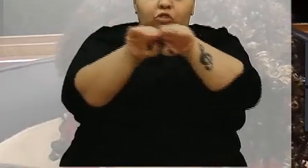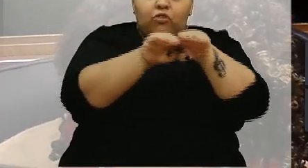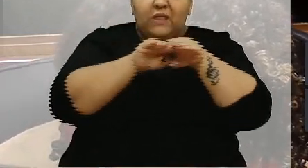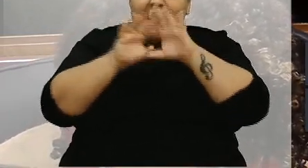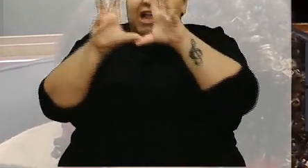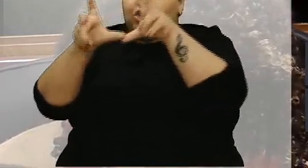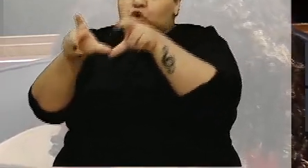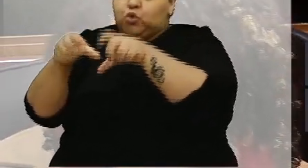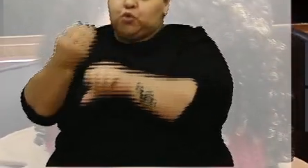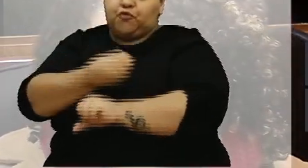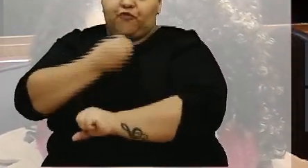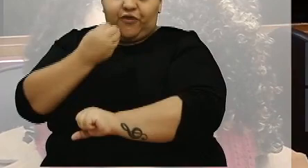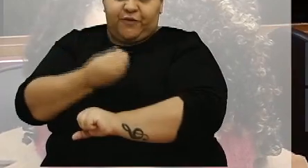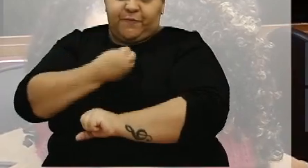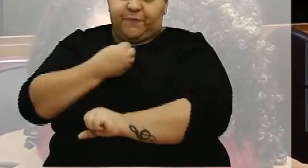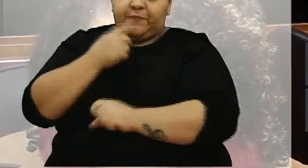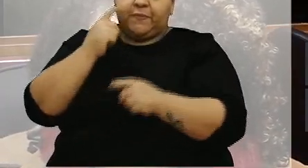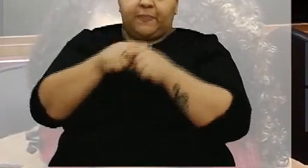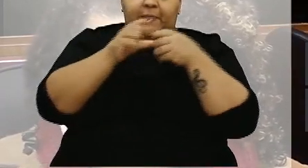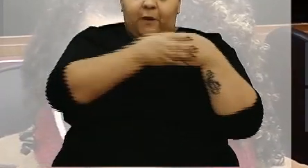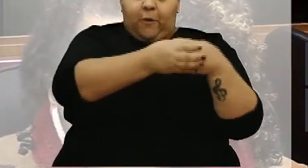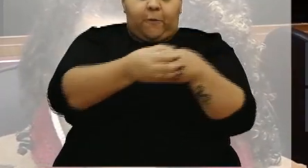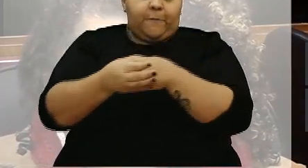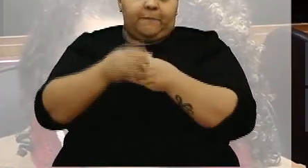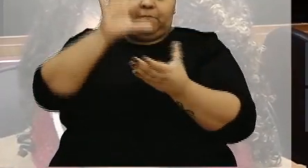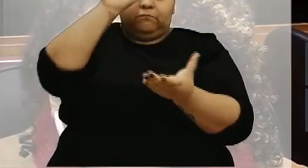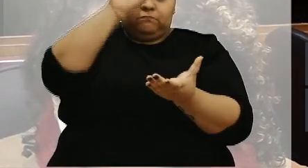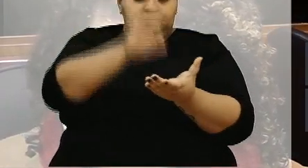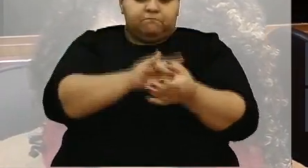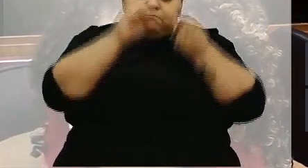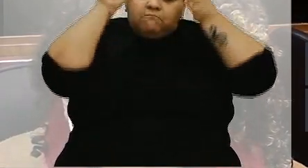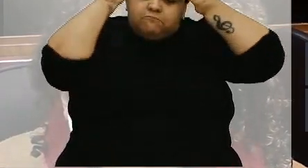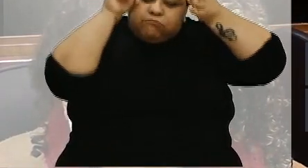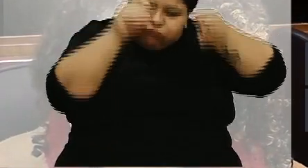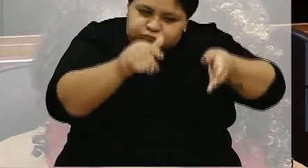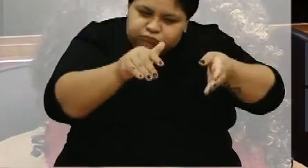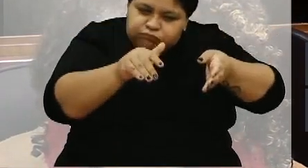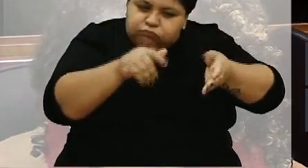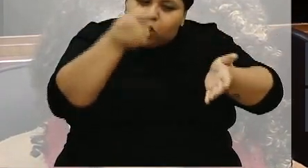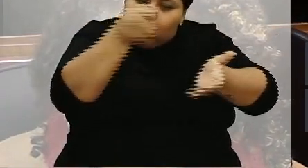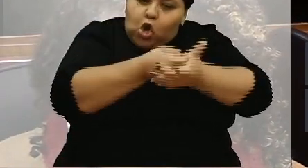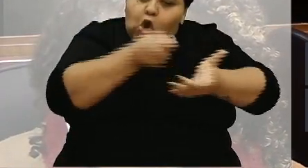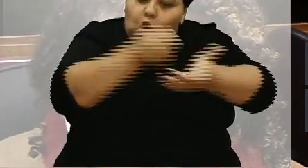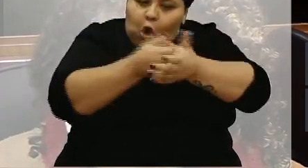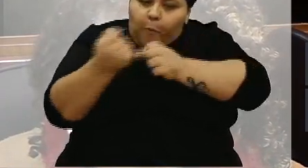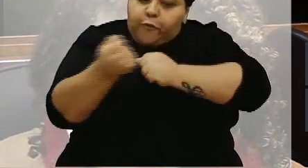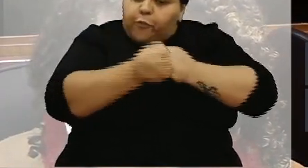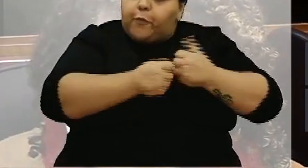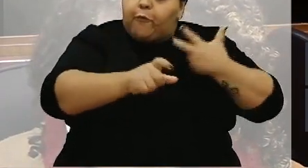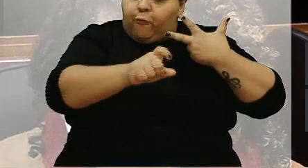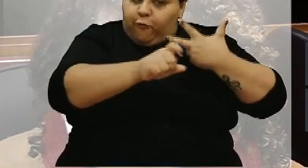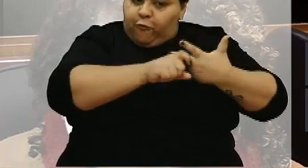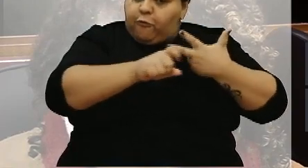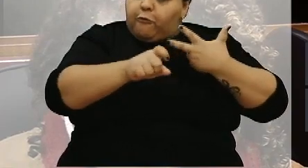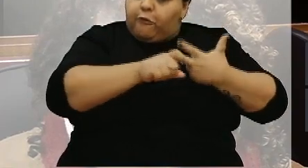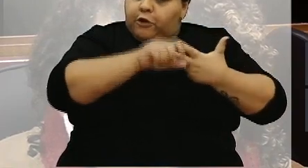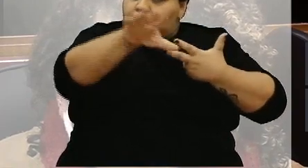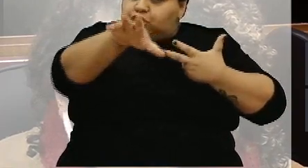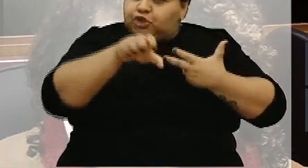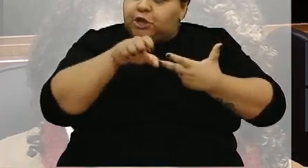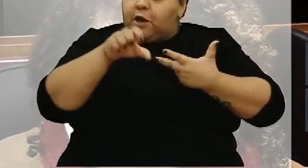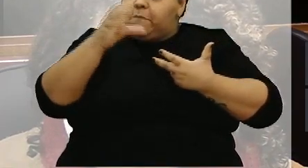passando, porque uma comissão permanente dá esse olhar mais atento, cobra do Poder Executivo, traz os